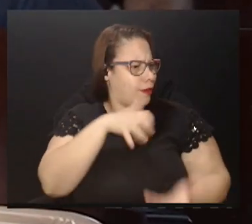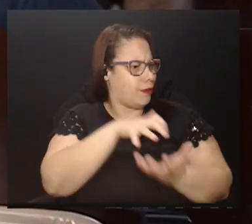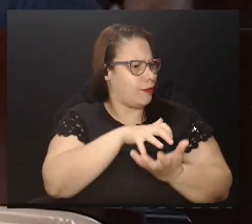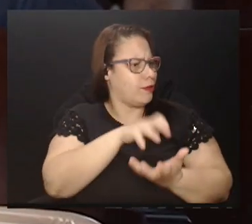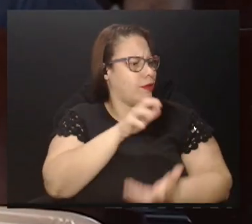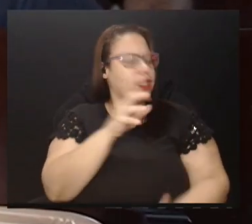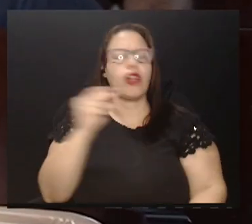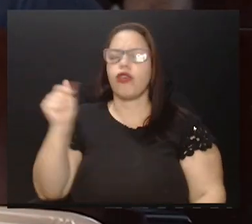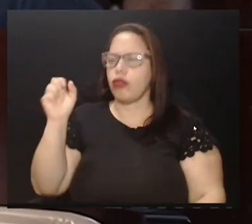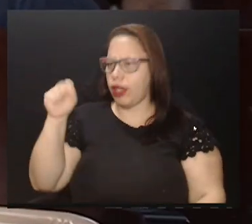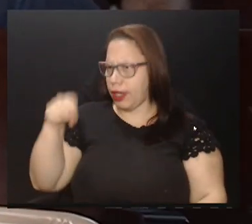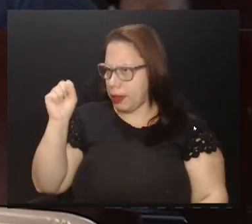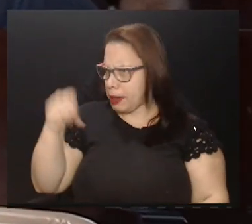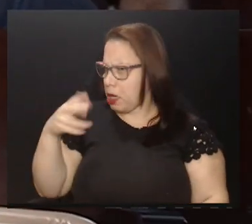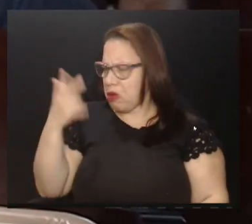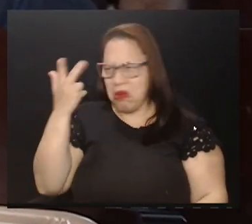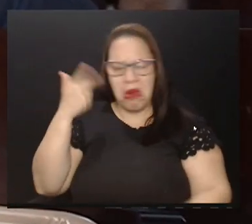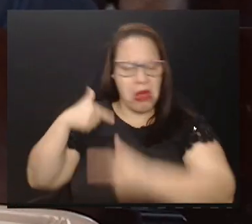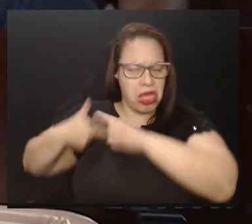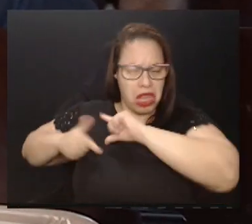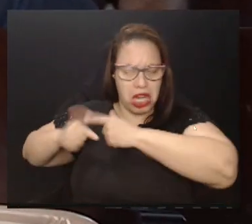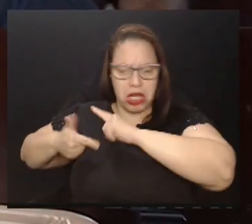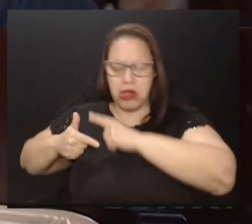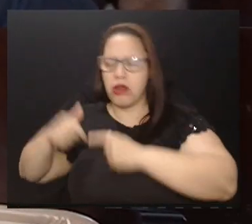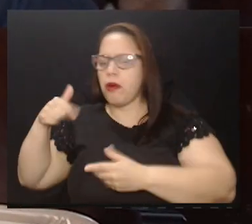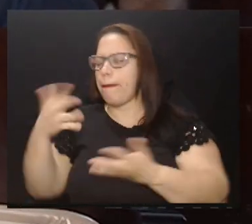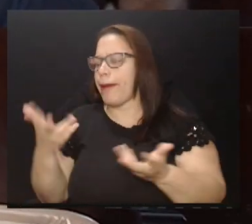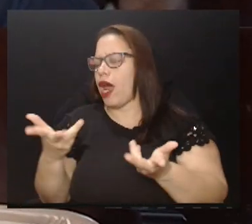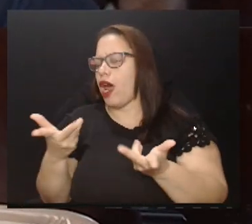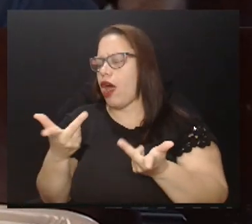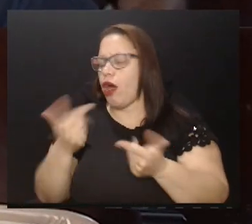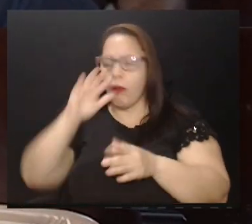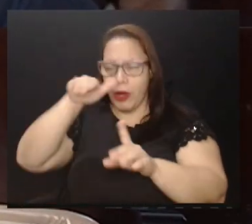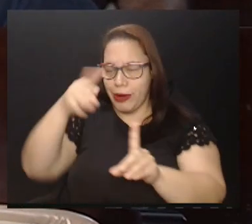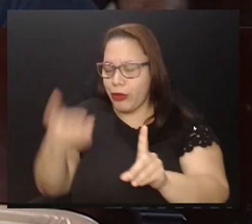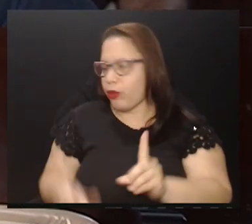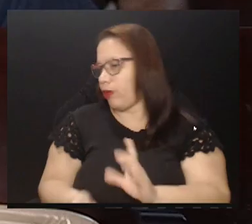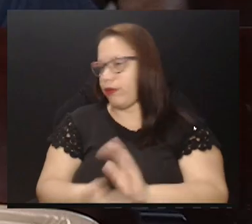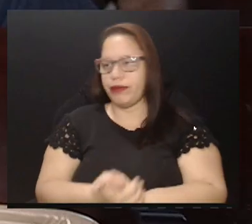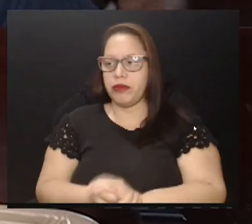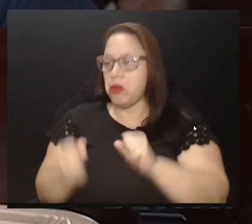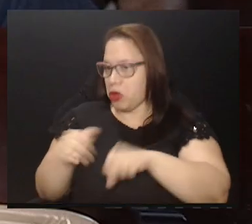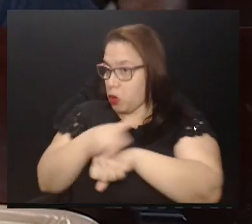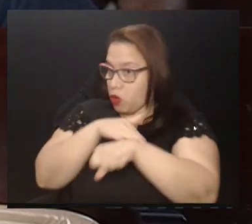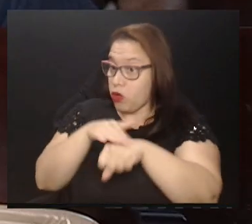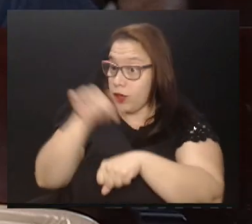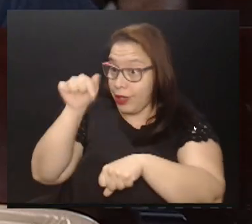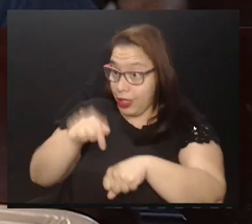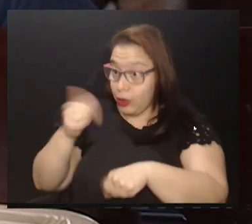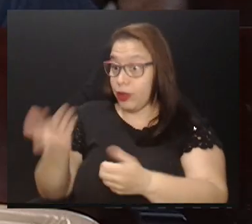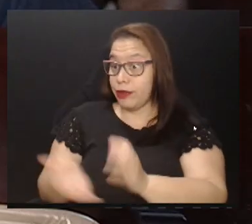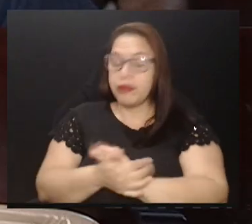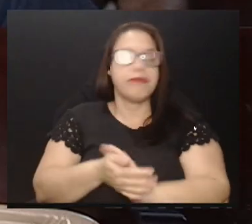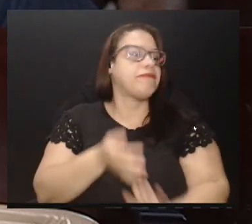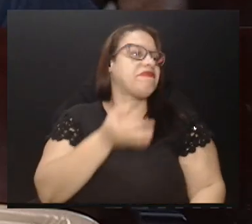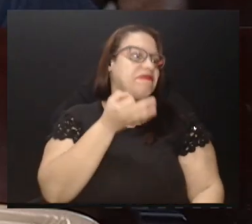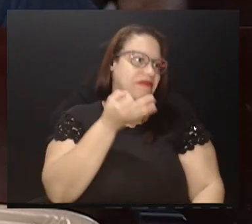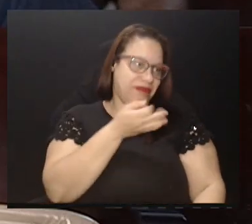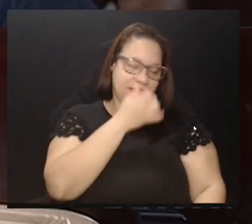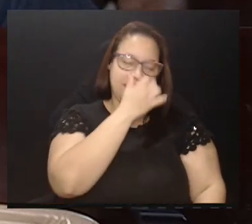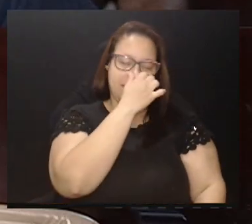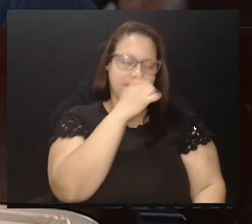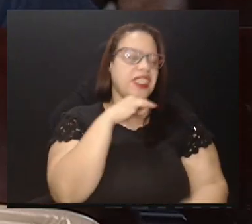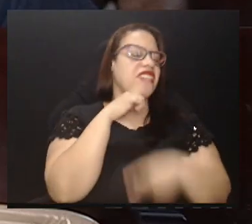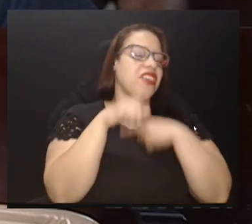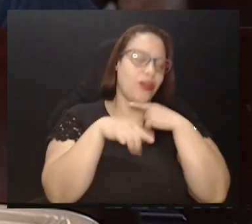Tradicionalíssimo. Maravilhoso estar aqui, aliás, é uma honra poder conversar com você nesse espaço. Não, sem dúvida alguma, porque realmente